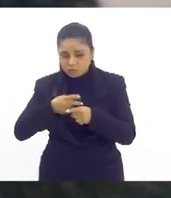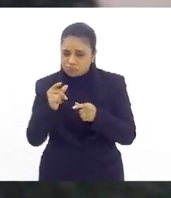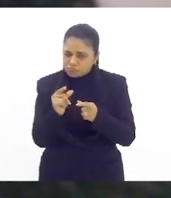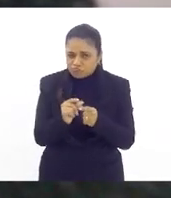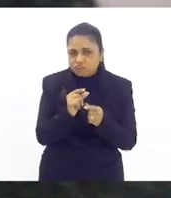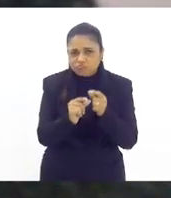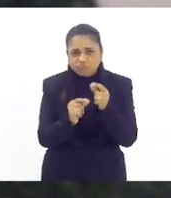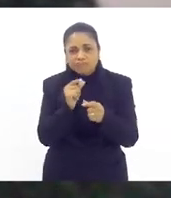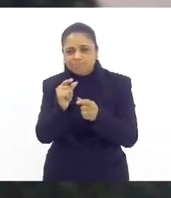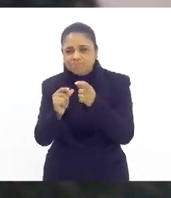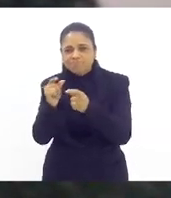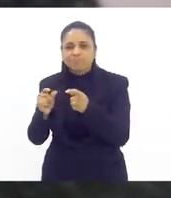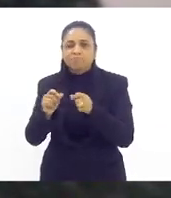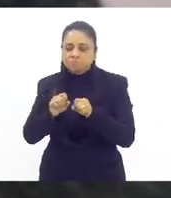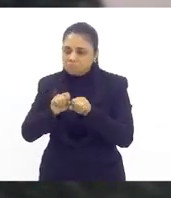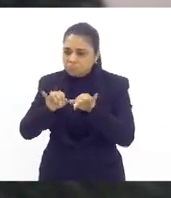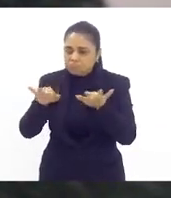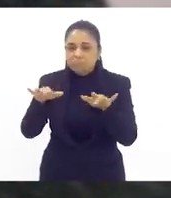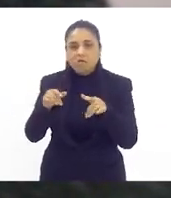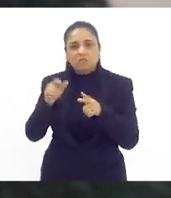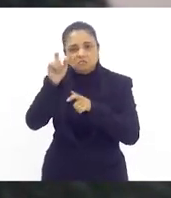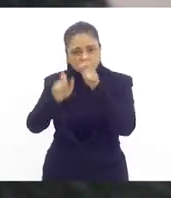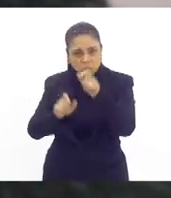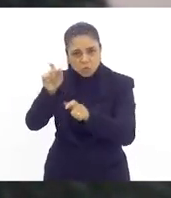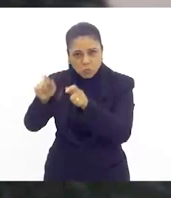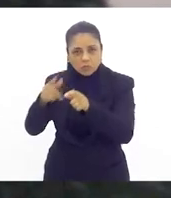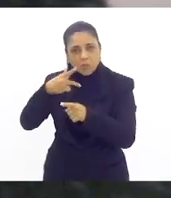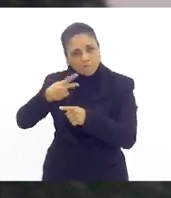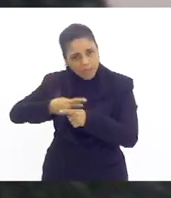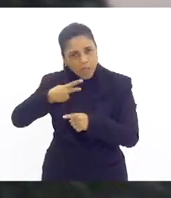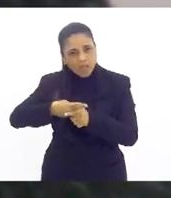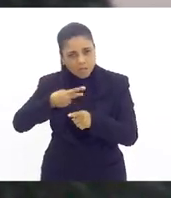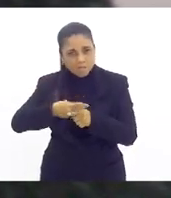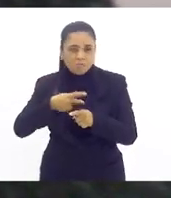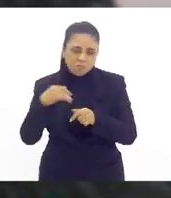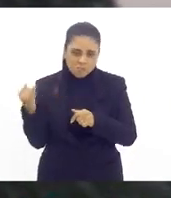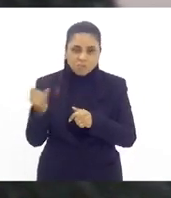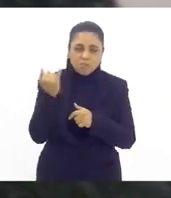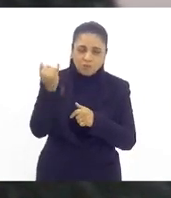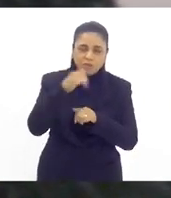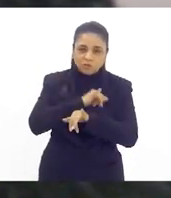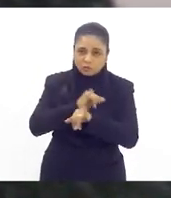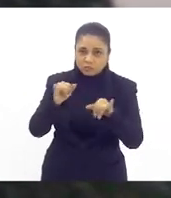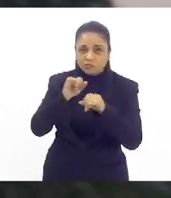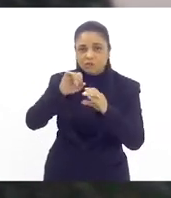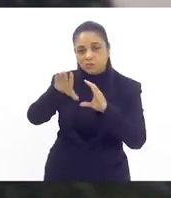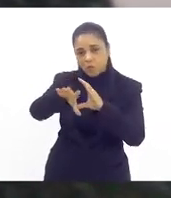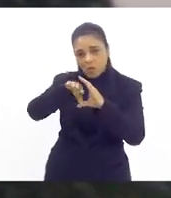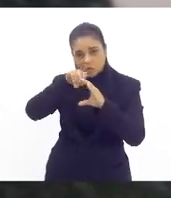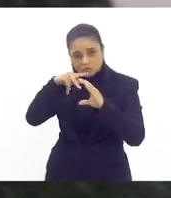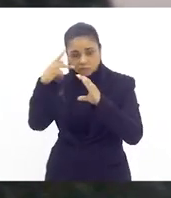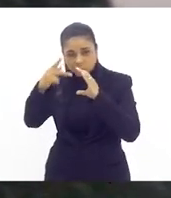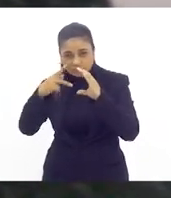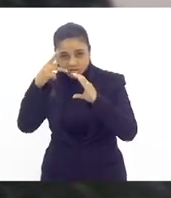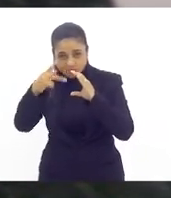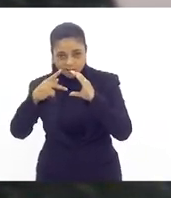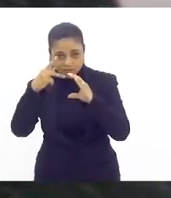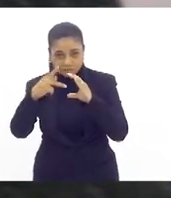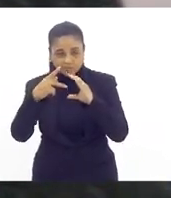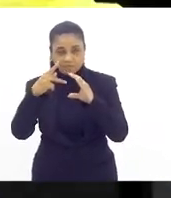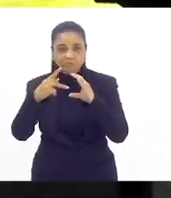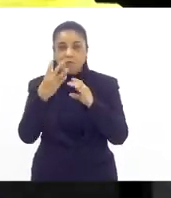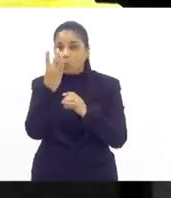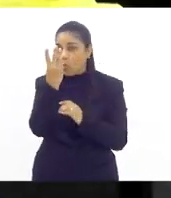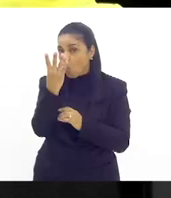que possam atingir também todas essas pessoas e também uma notícia muito importante do audiovisual porque a gente passou aí pelo menos